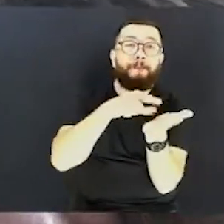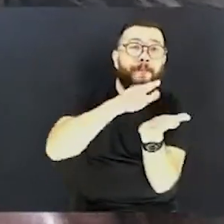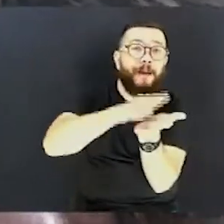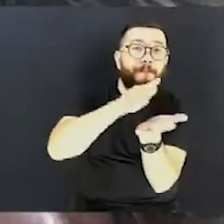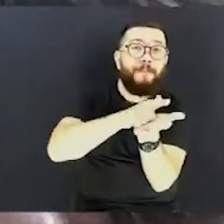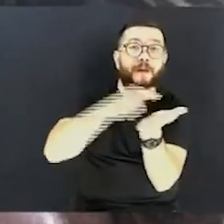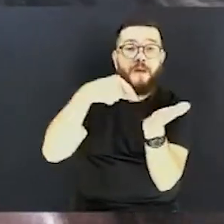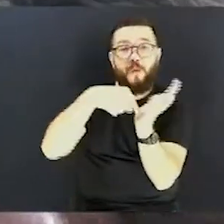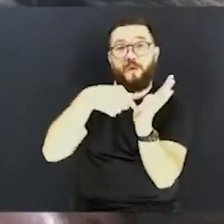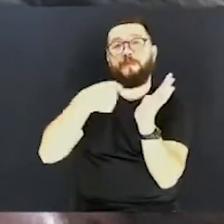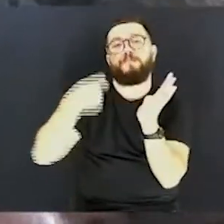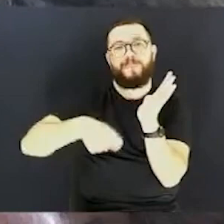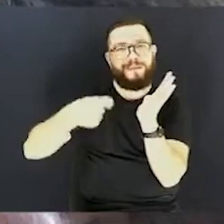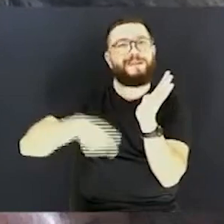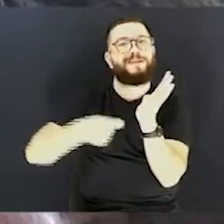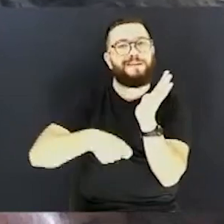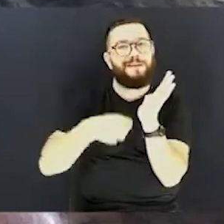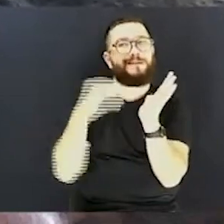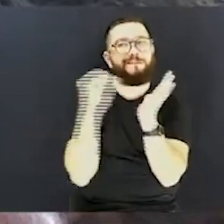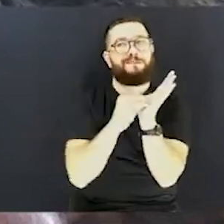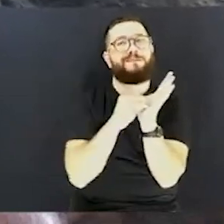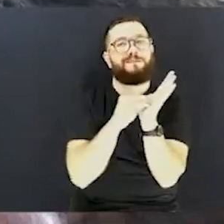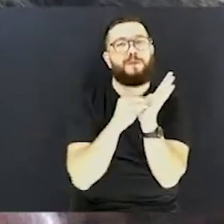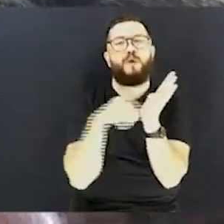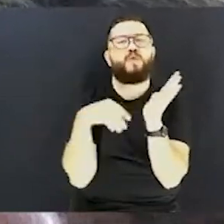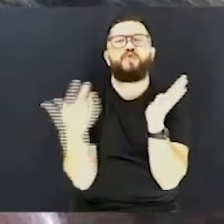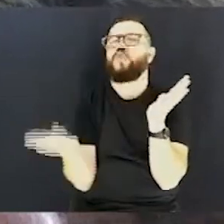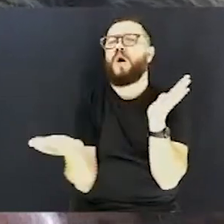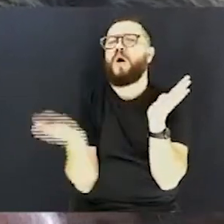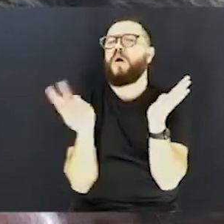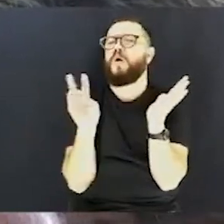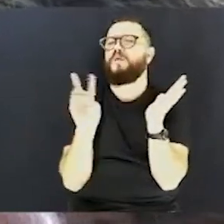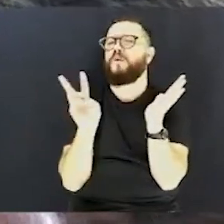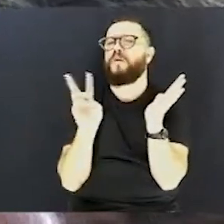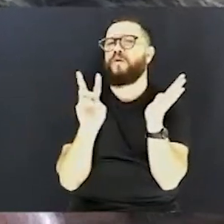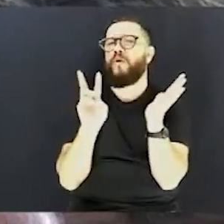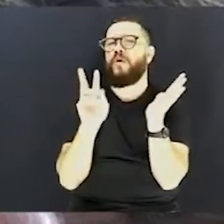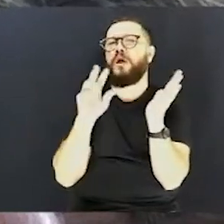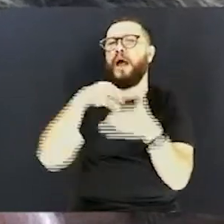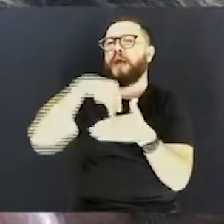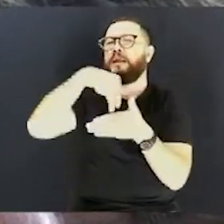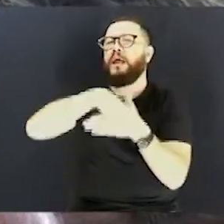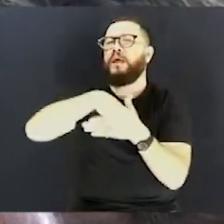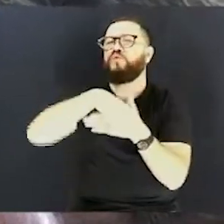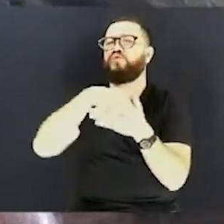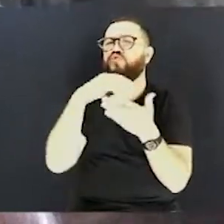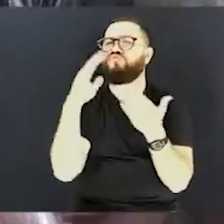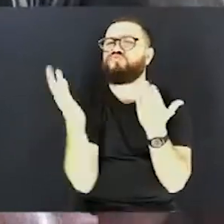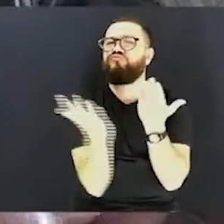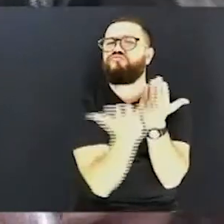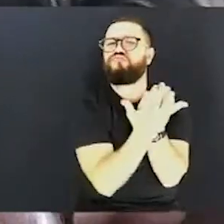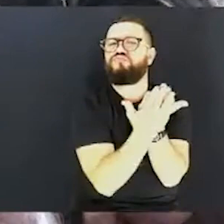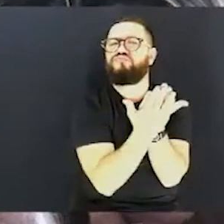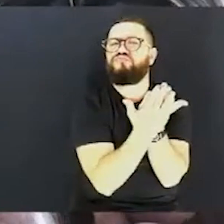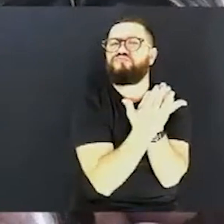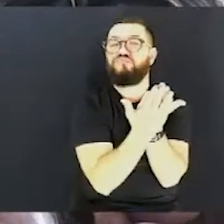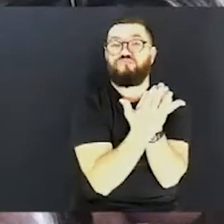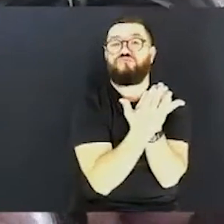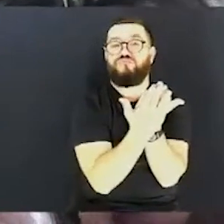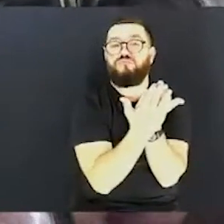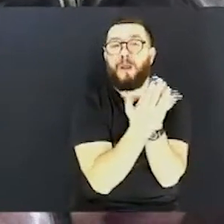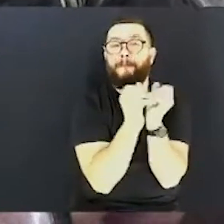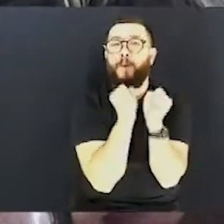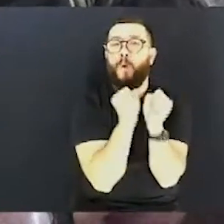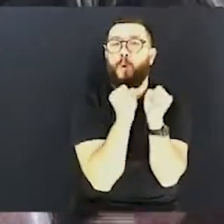aos critérios regimentais e anexasse o impacto financeiro, porque muitas dessas ações previstas no plano, sim,